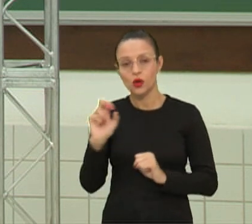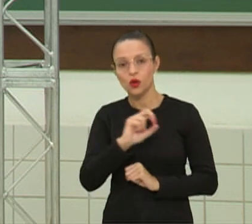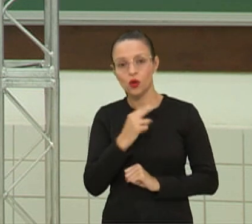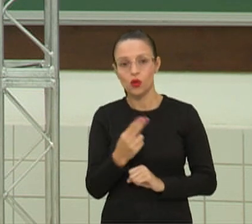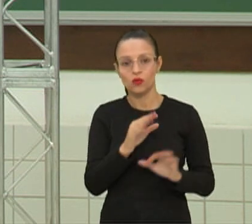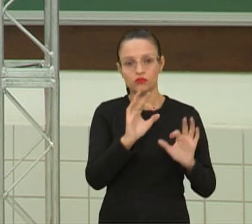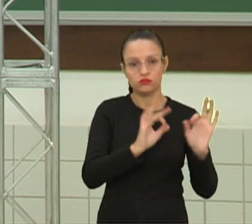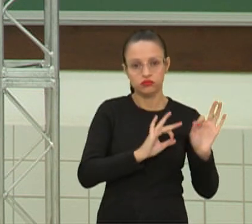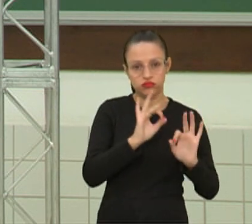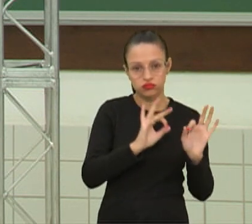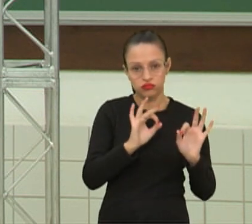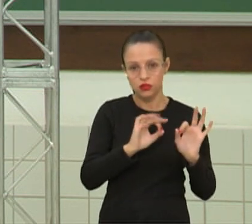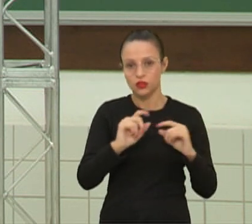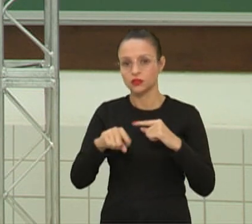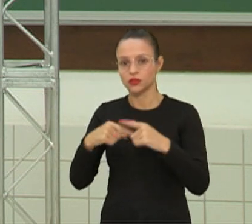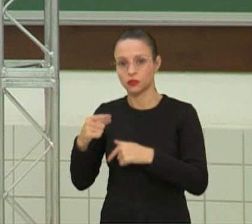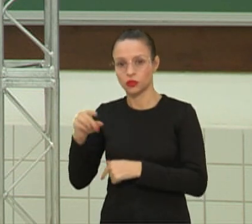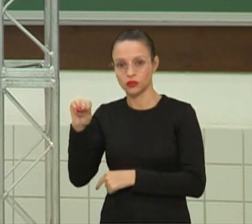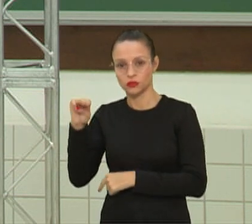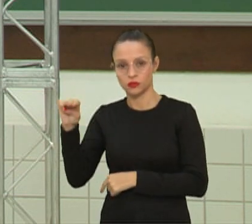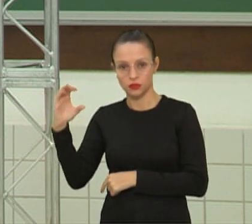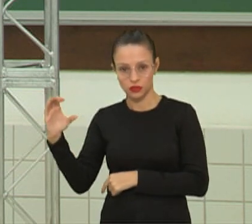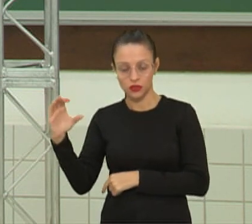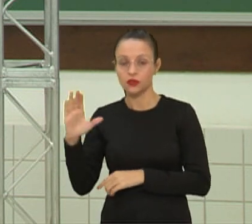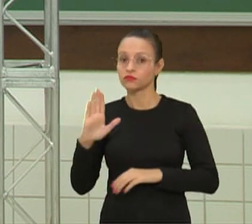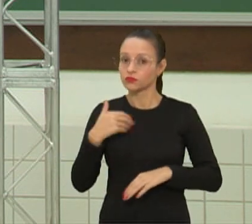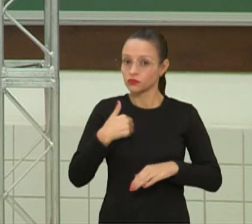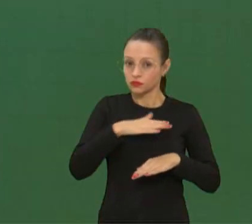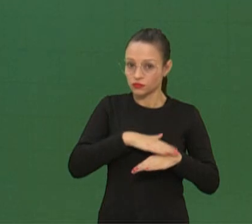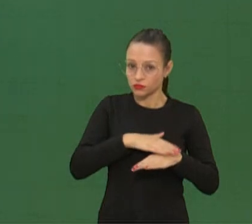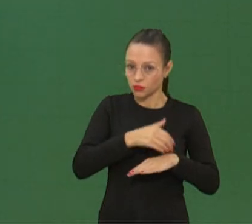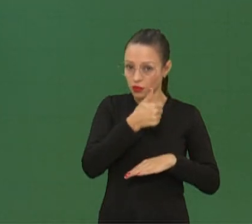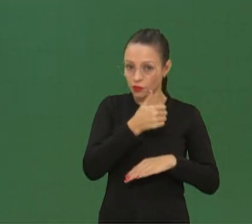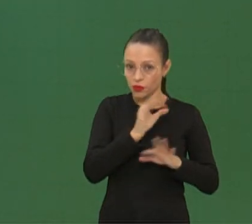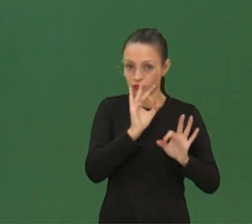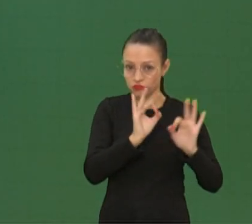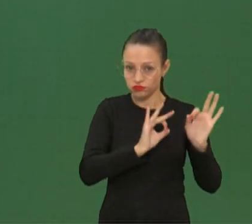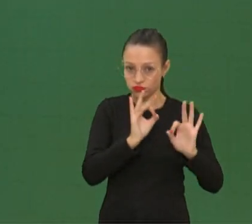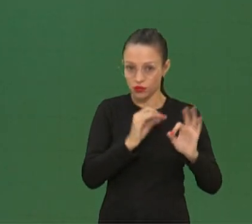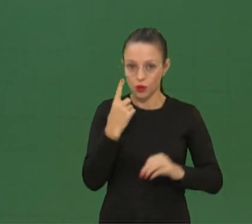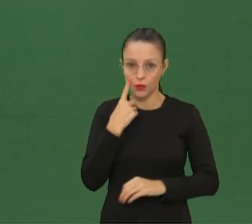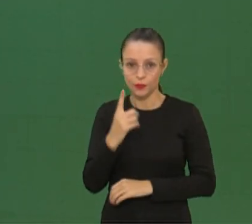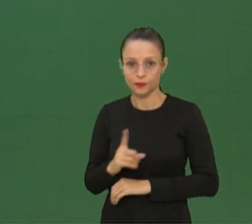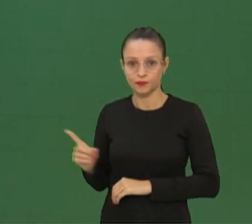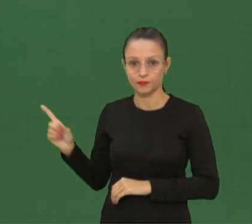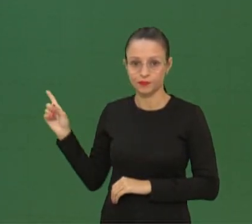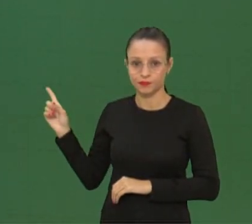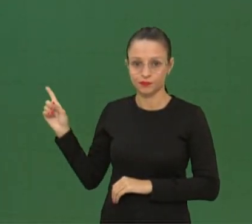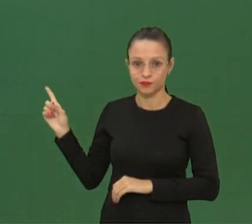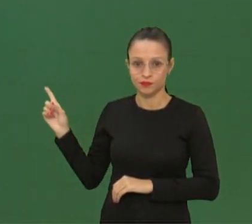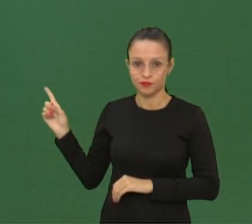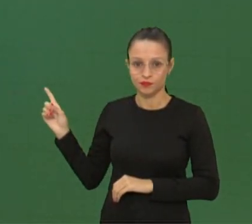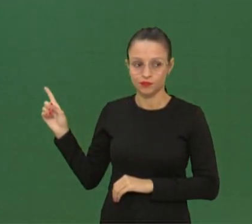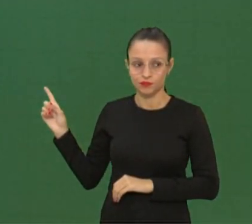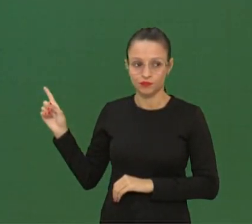organizar primeiro e depois tirar o MMC. Eu vou organizar primeiro. Então, ó, x sobre 5.